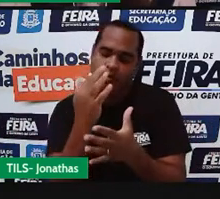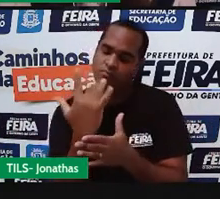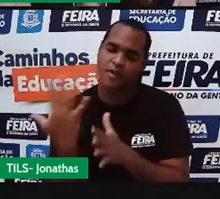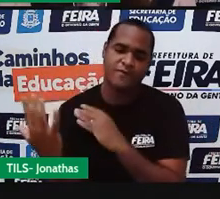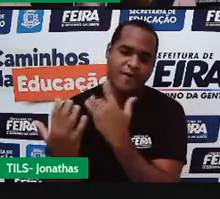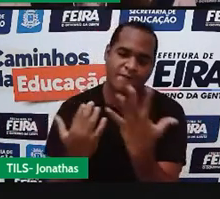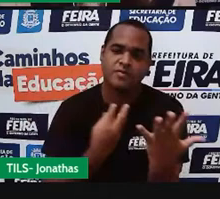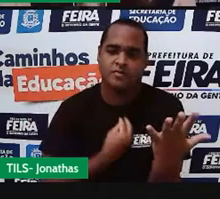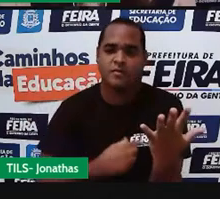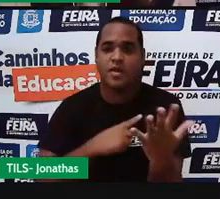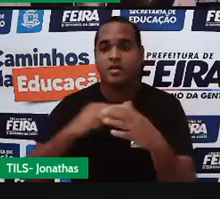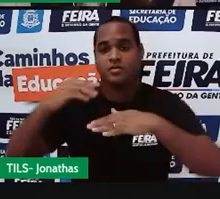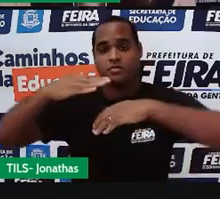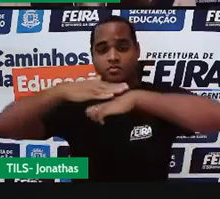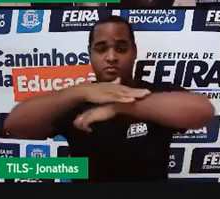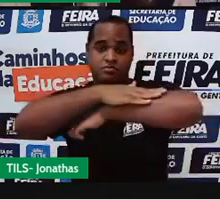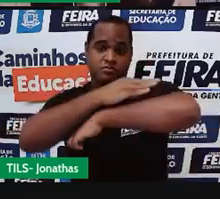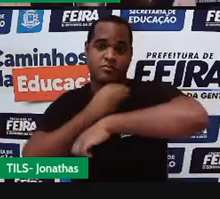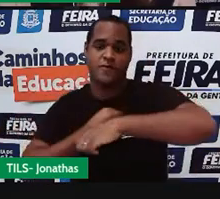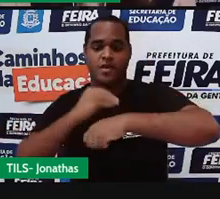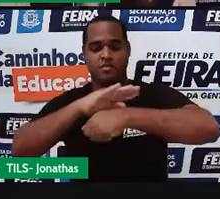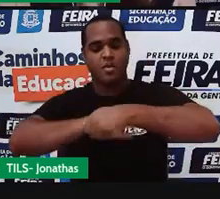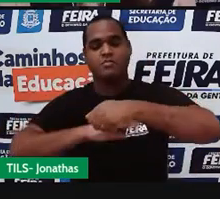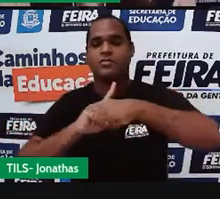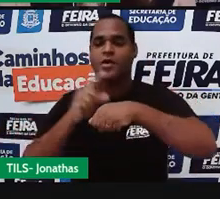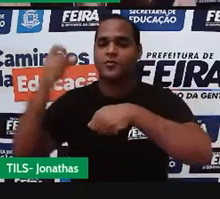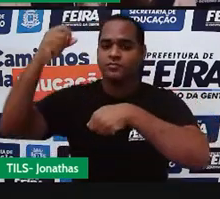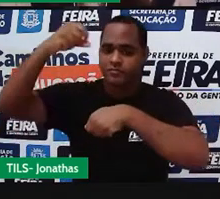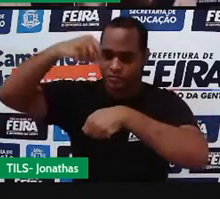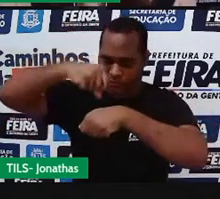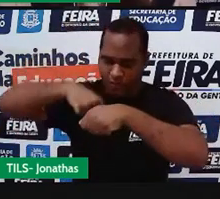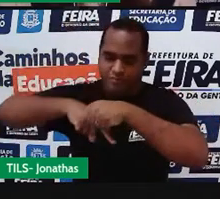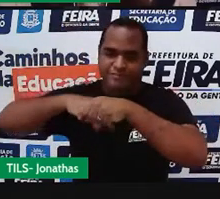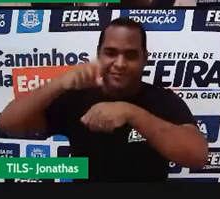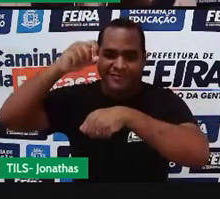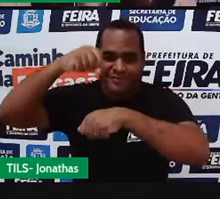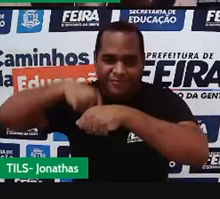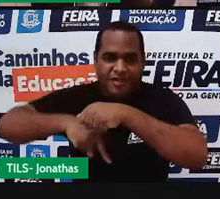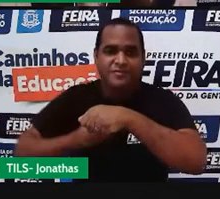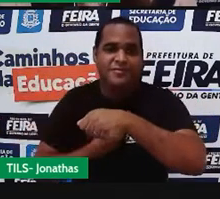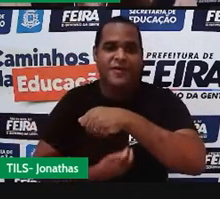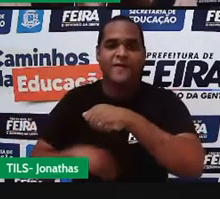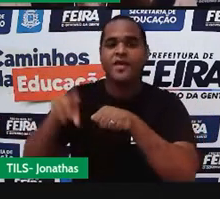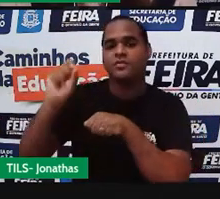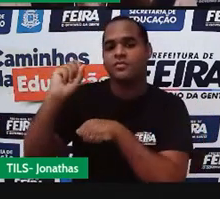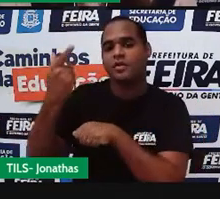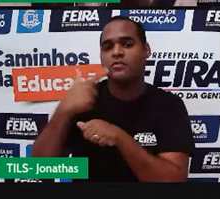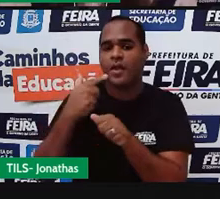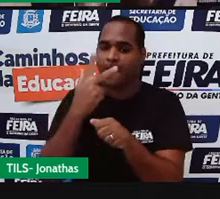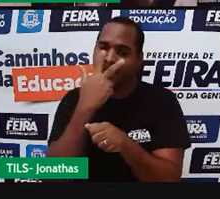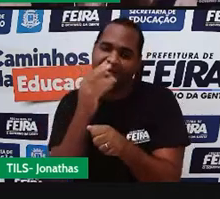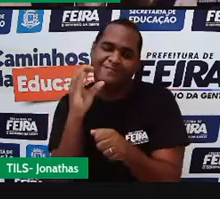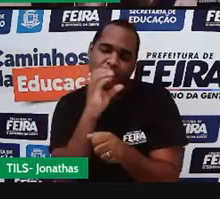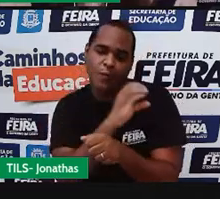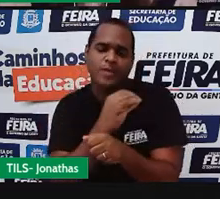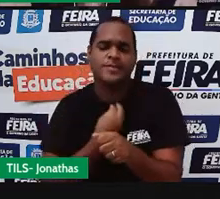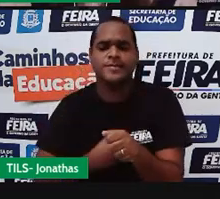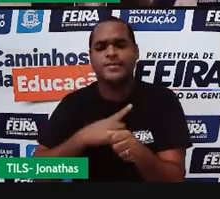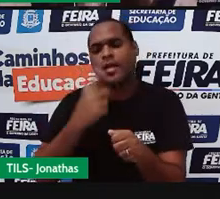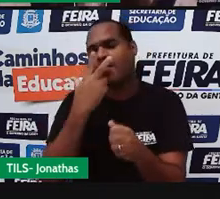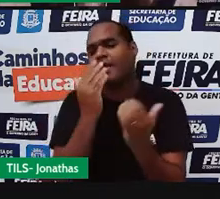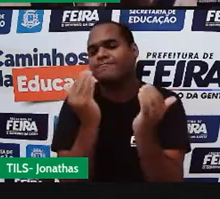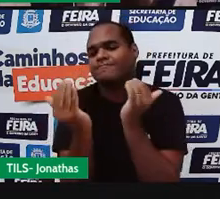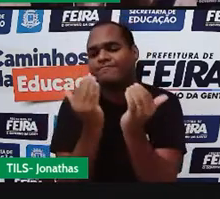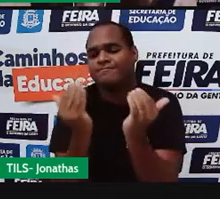plantas o teto e as paredes permitem que os raios do sol entre e fiquem dentro da estufa para aquecer ela dessa forma